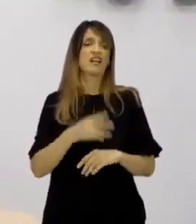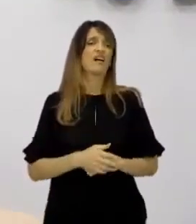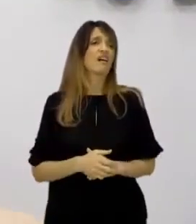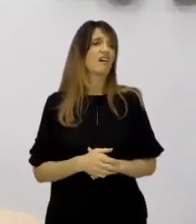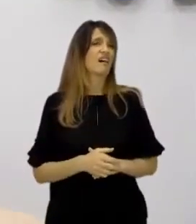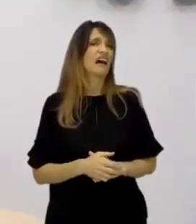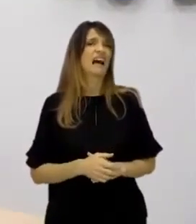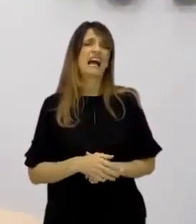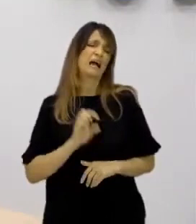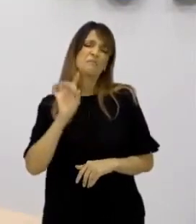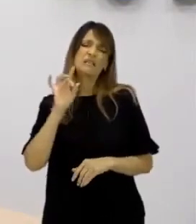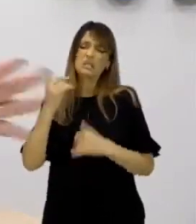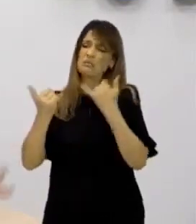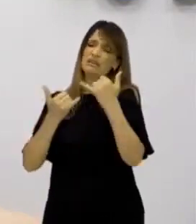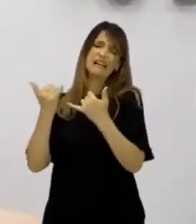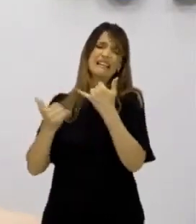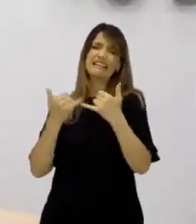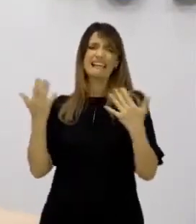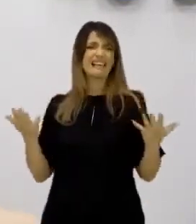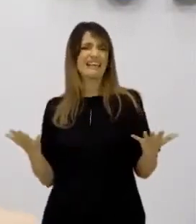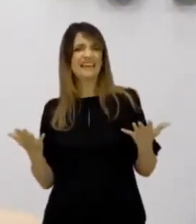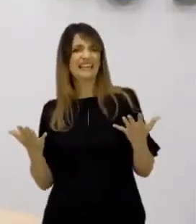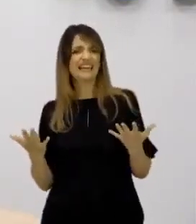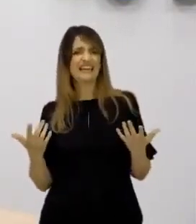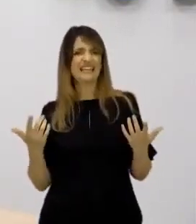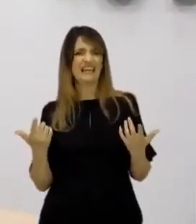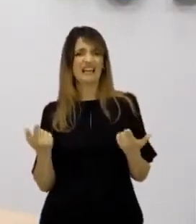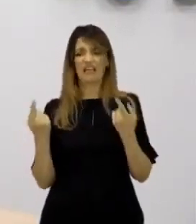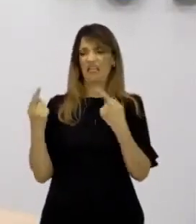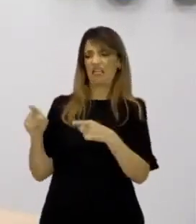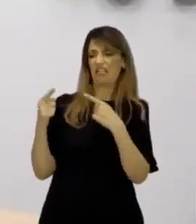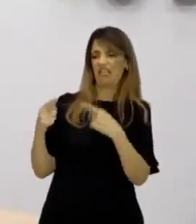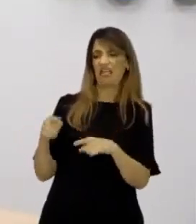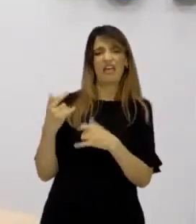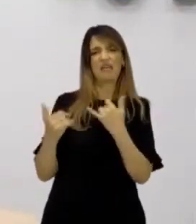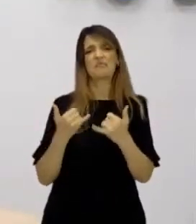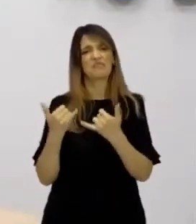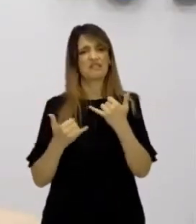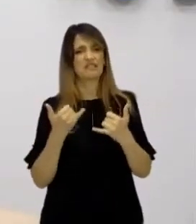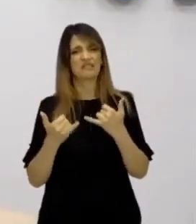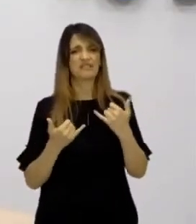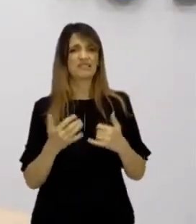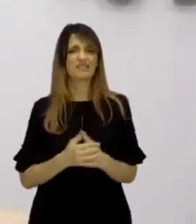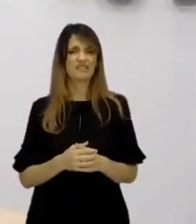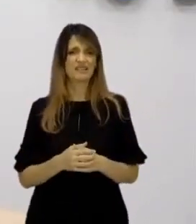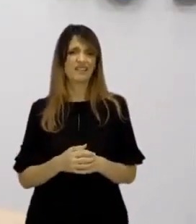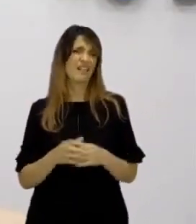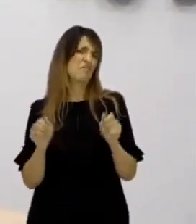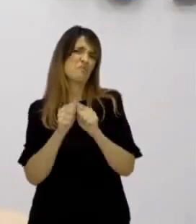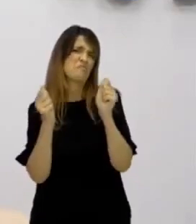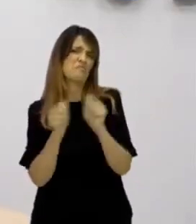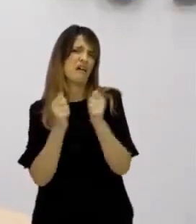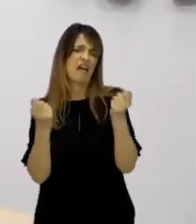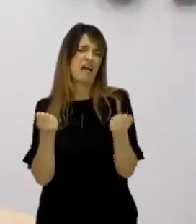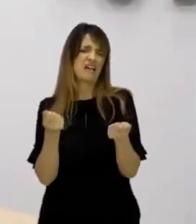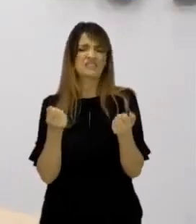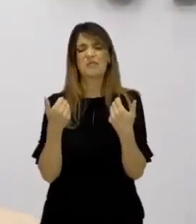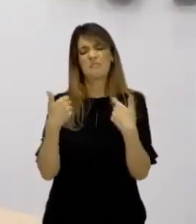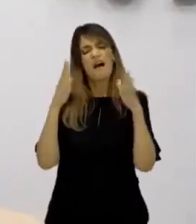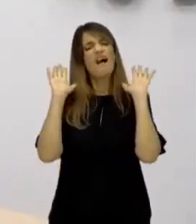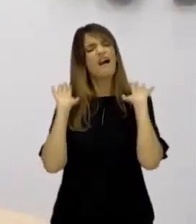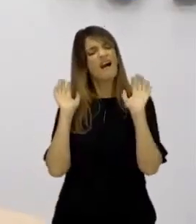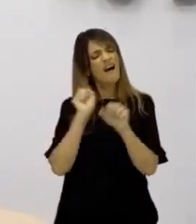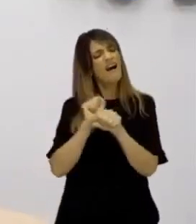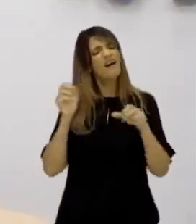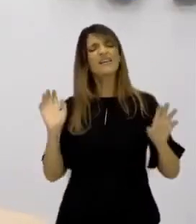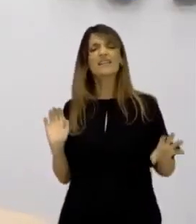foi só uma brincadeira, sei lá, vamos ver, eu zoei a Juliana online, né? Eu falo, ai, foi só uma brincadeira, a Juliana tá sendo muito dramática. Só que aí quando ela